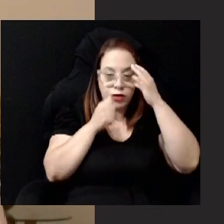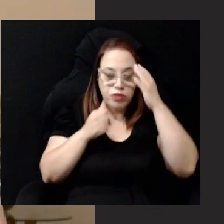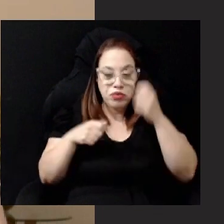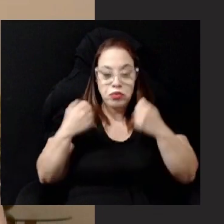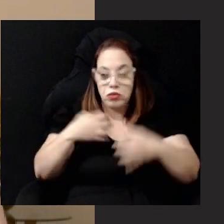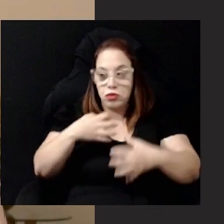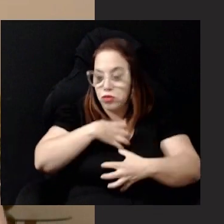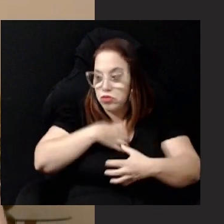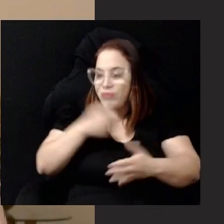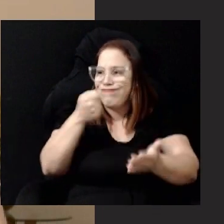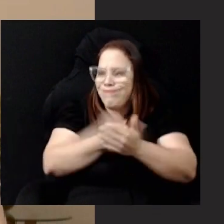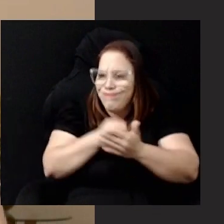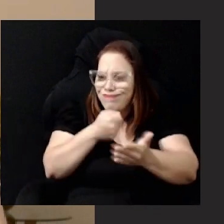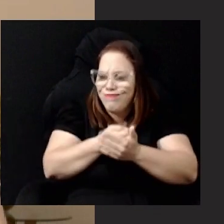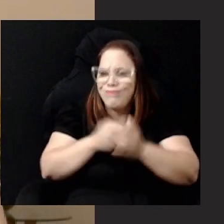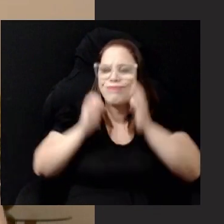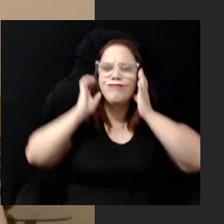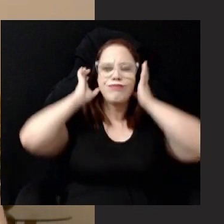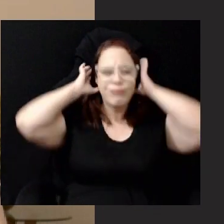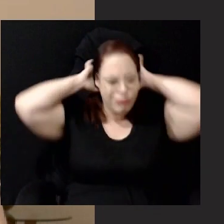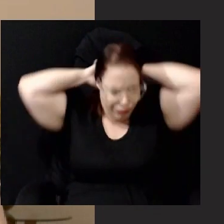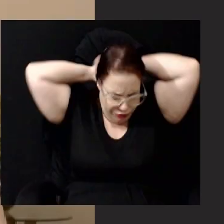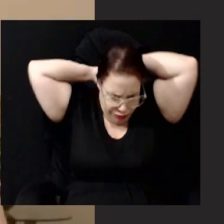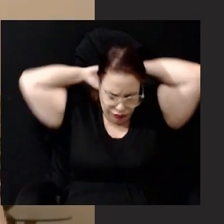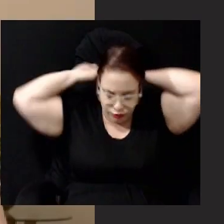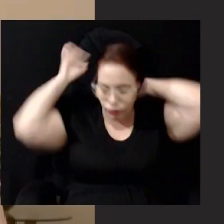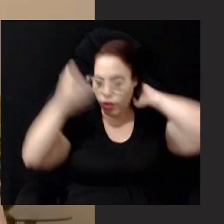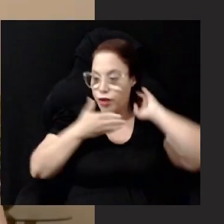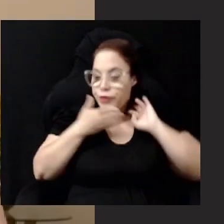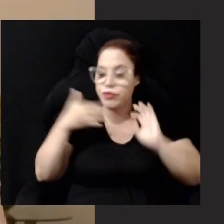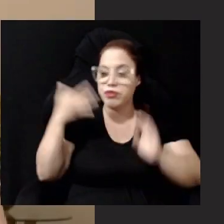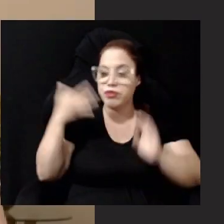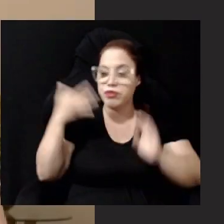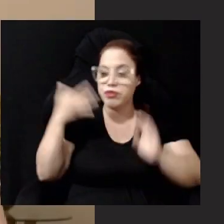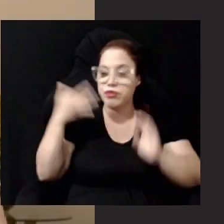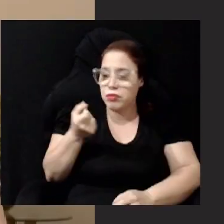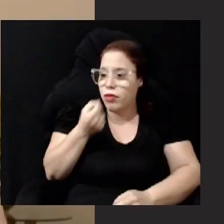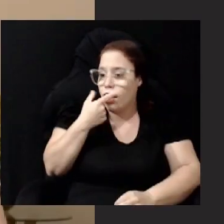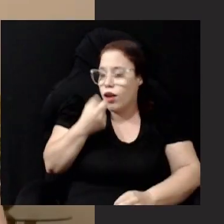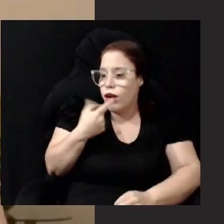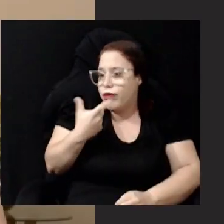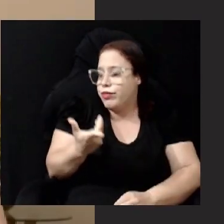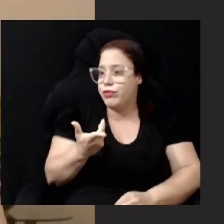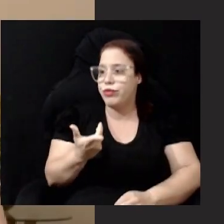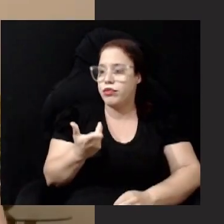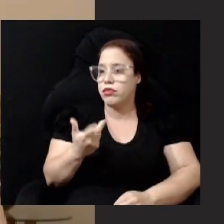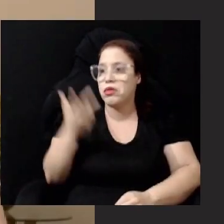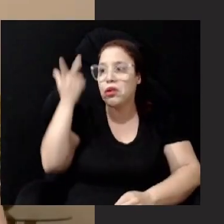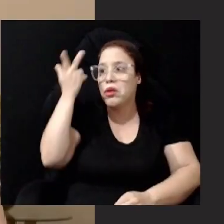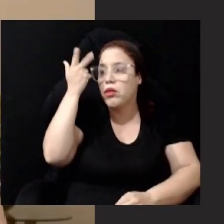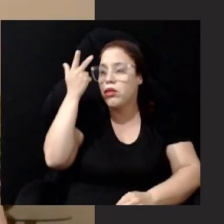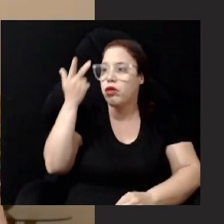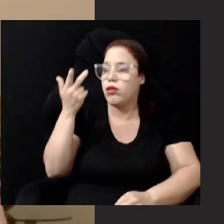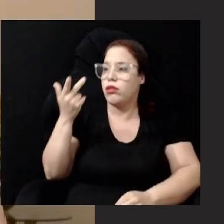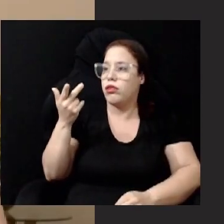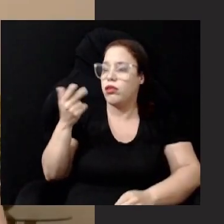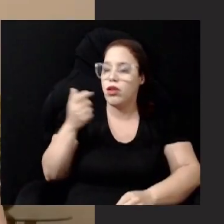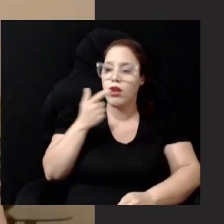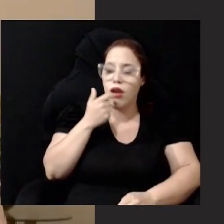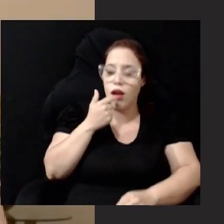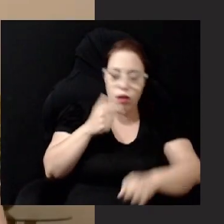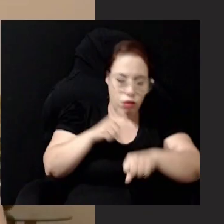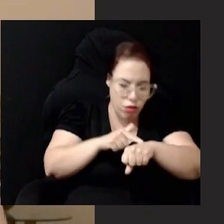esses sintomas são persistentes, se eles não melhoram, se a dor não melhora com uma analgesia normal, se aquele